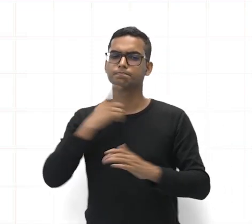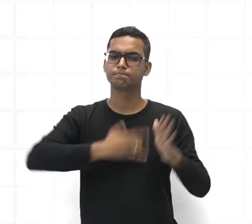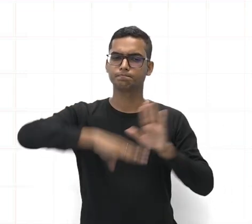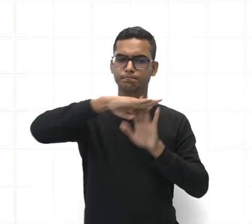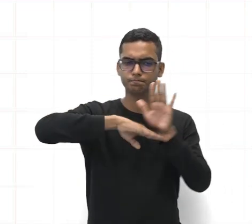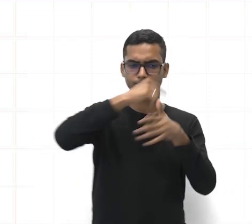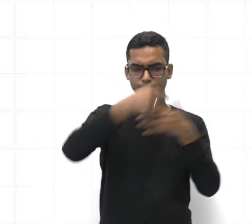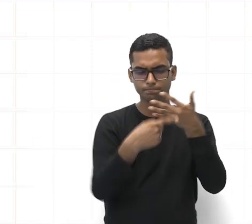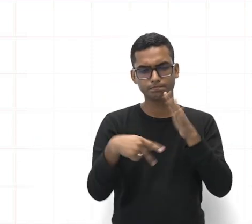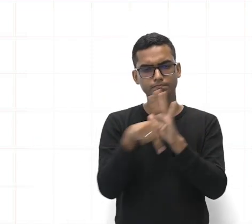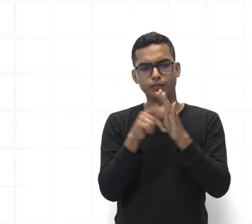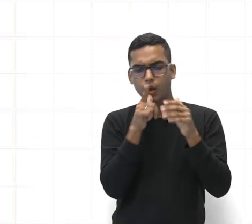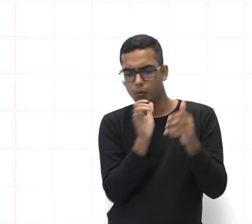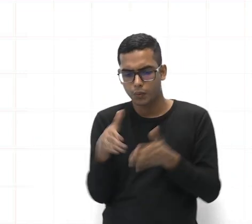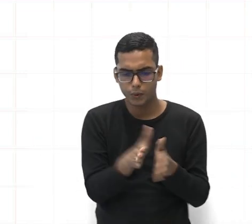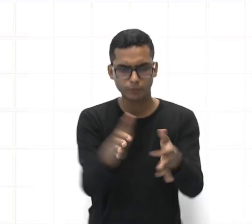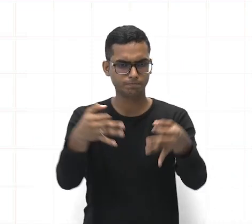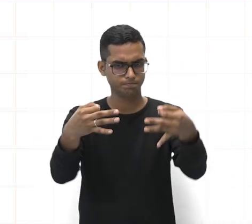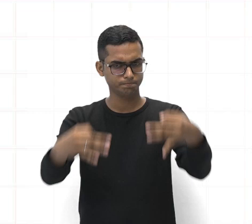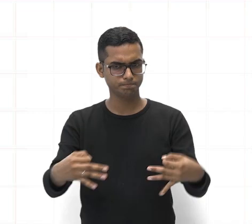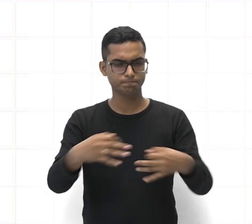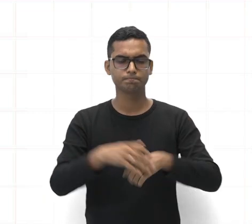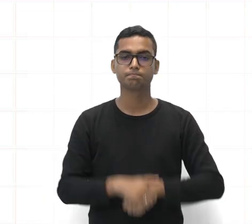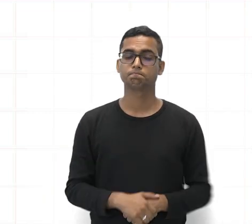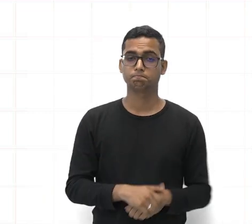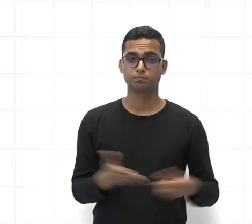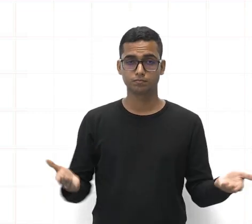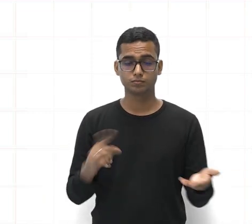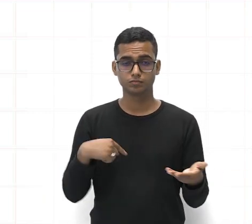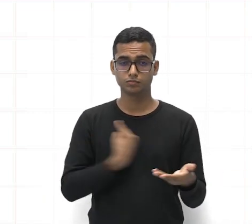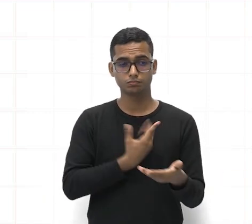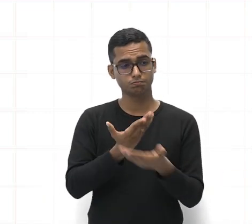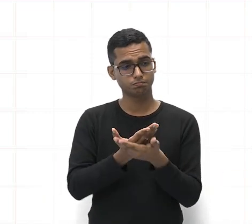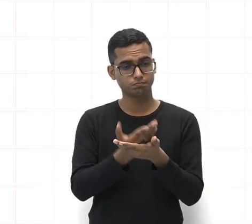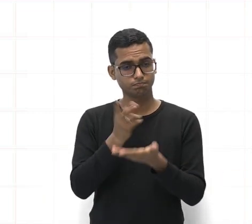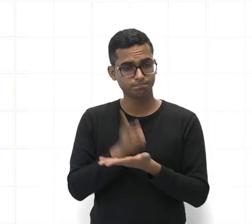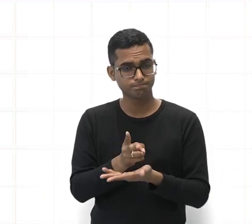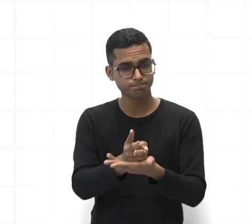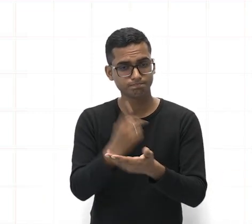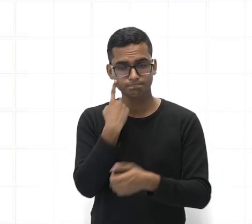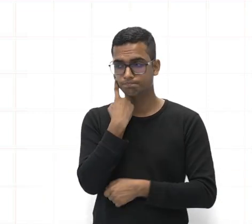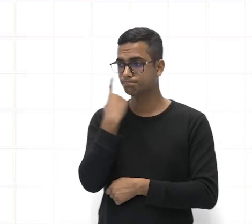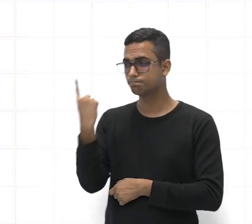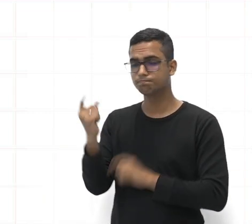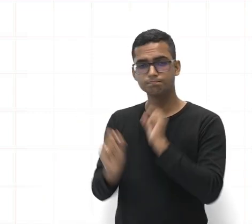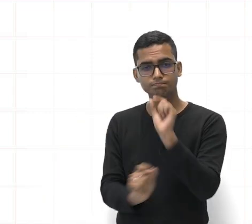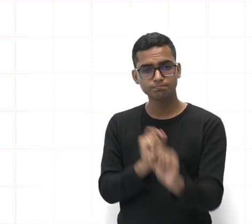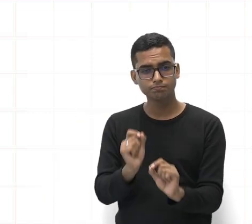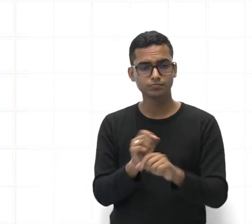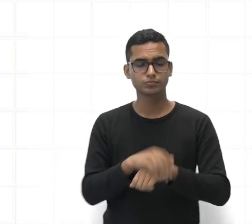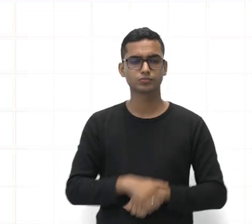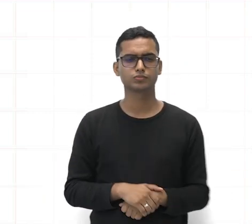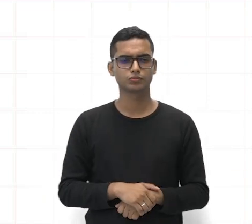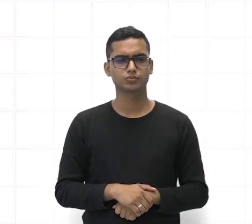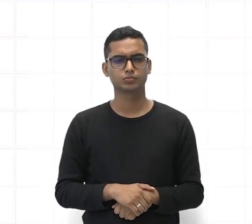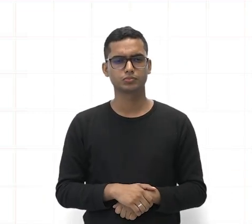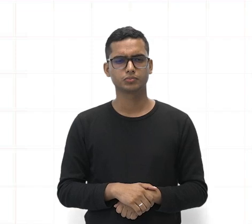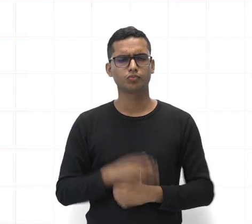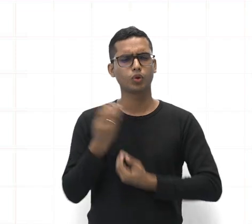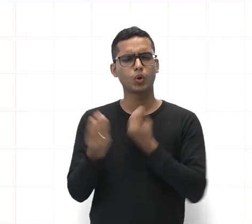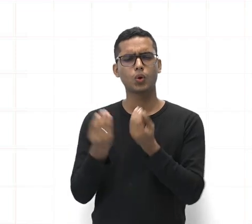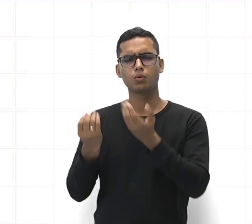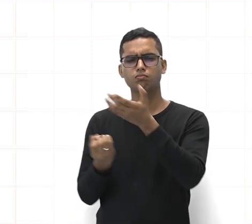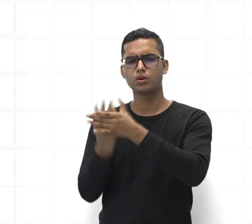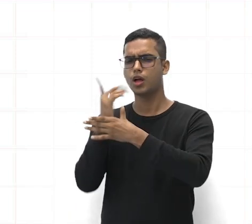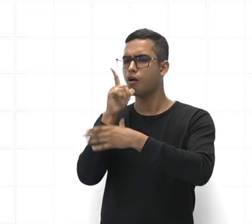classificação das bacias hidrográficas. E aí a gente dá continuidade falando aí sobre a foz dos rios,